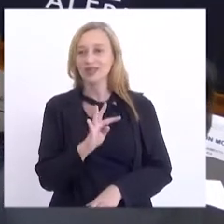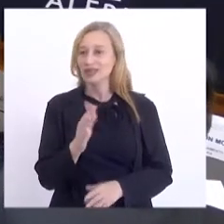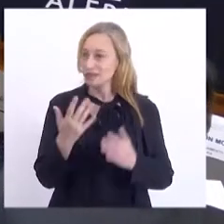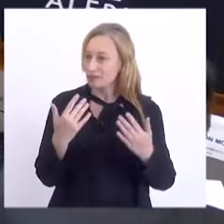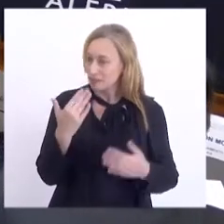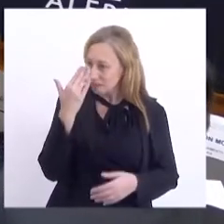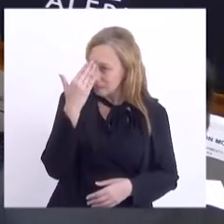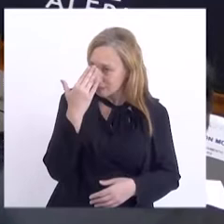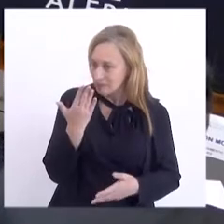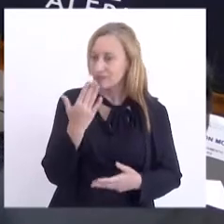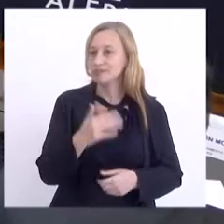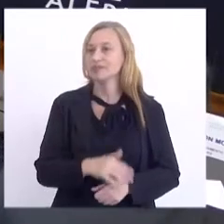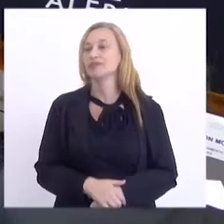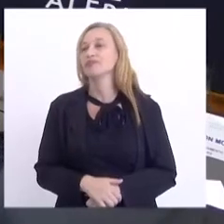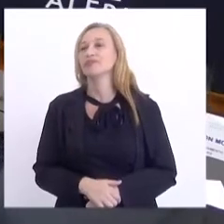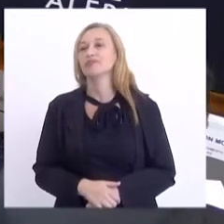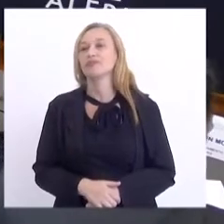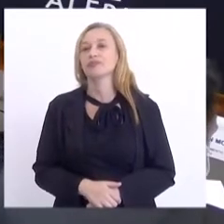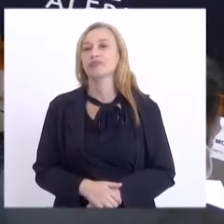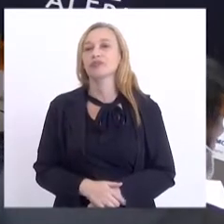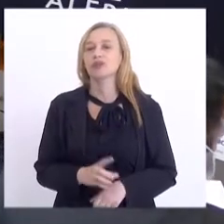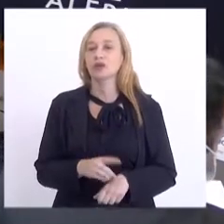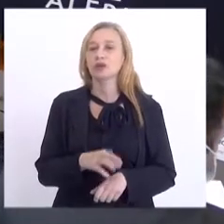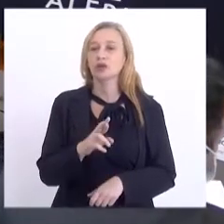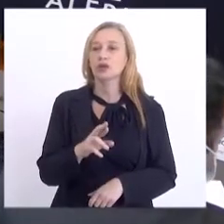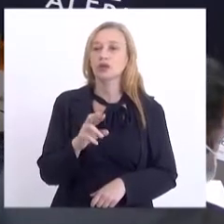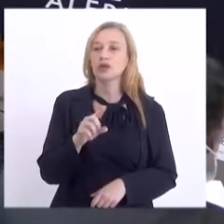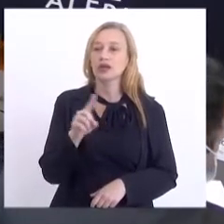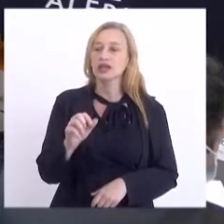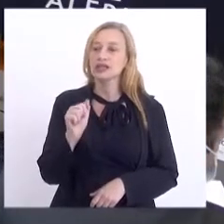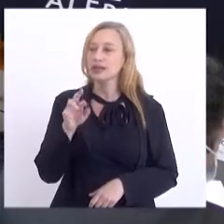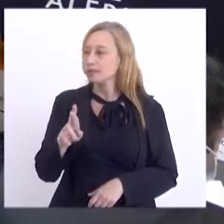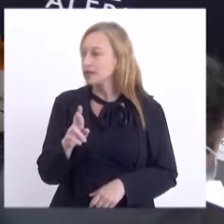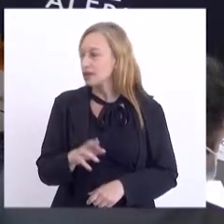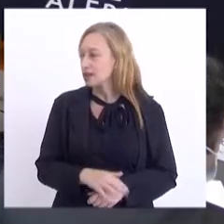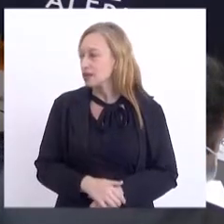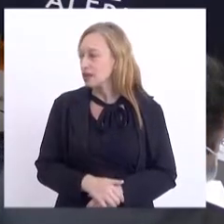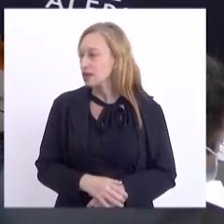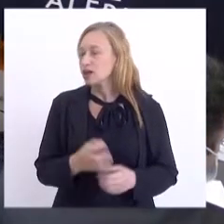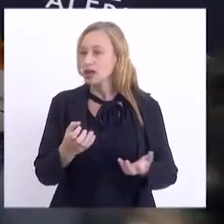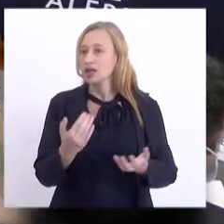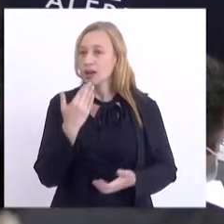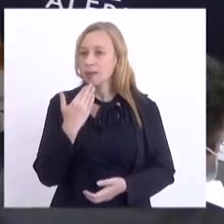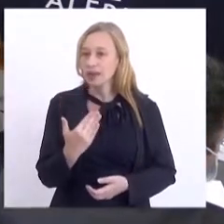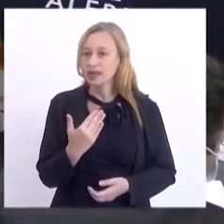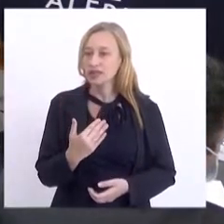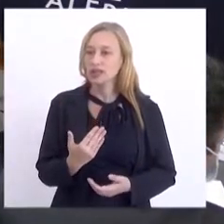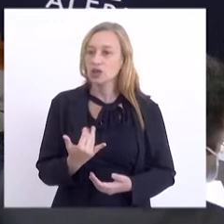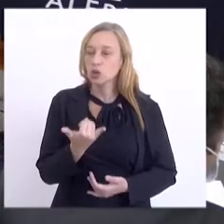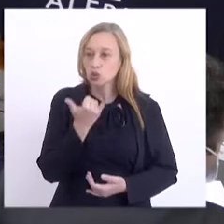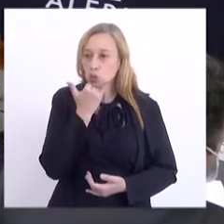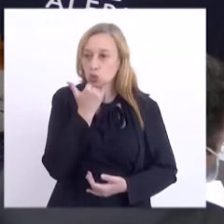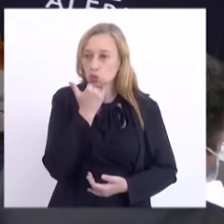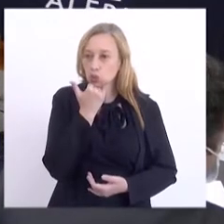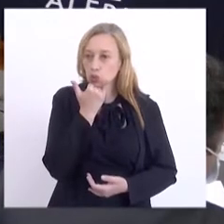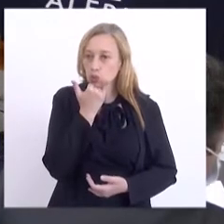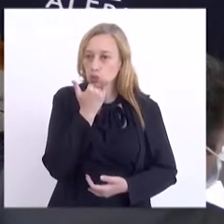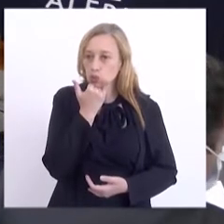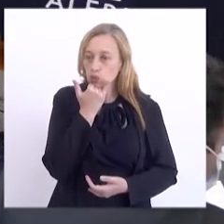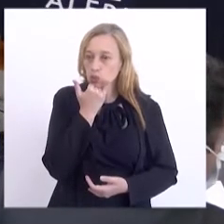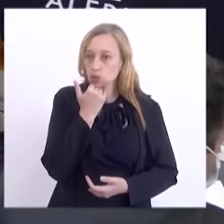Prazer por favor Doutor Zamitti antes de dar uma complementação que ele pediu desculpas porque